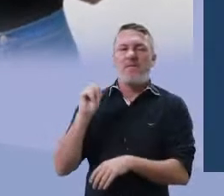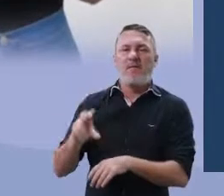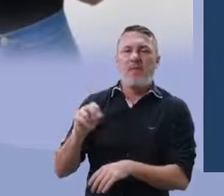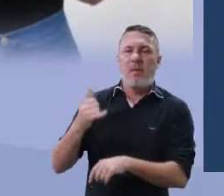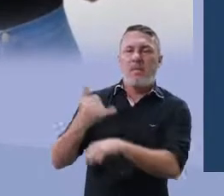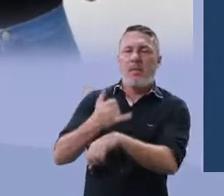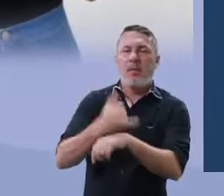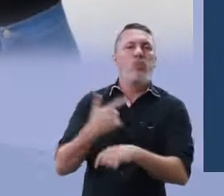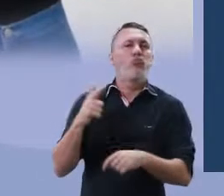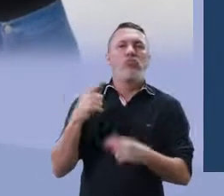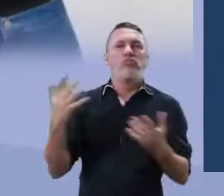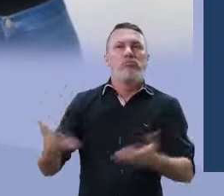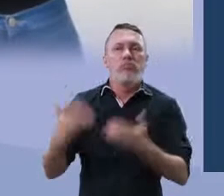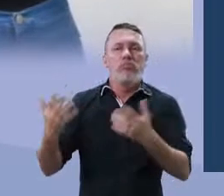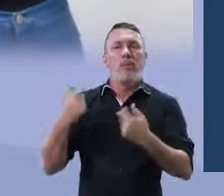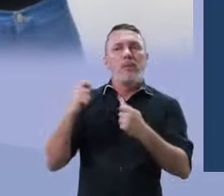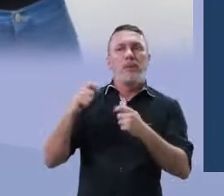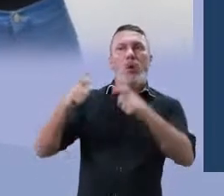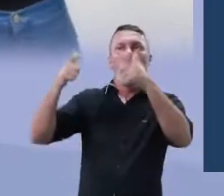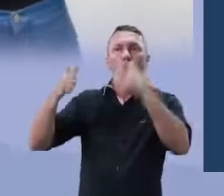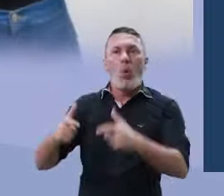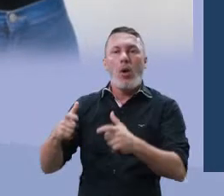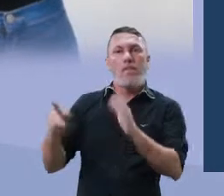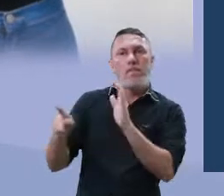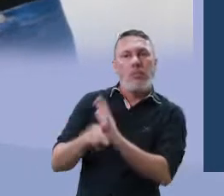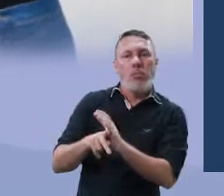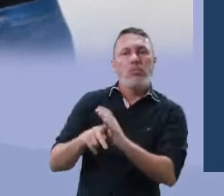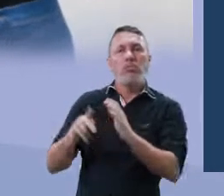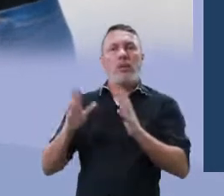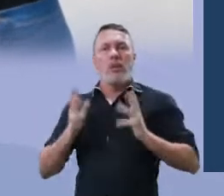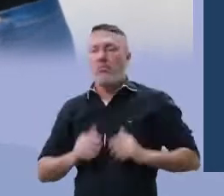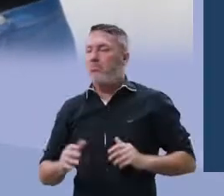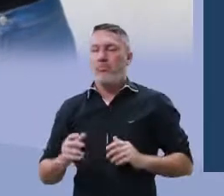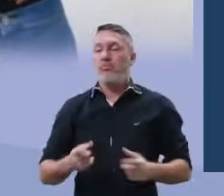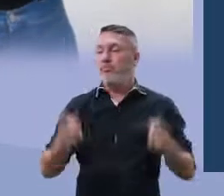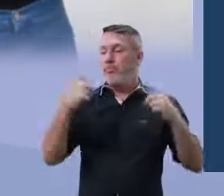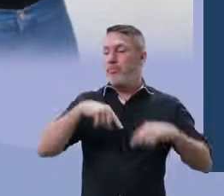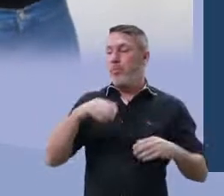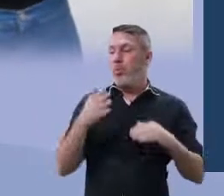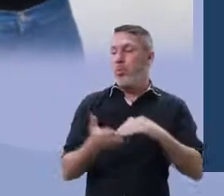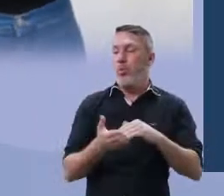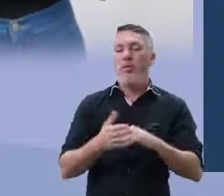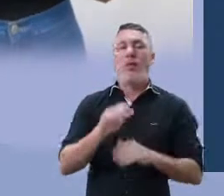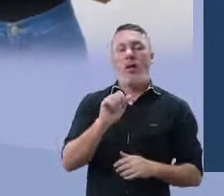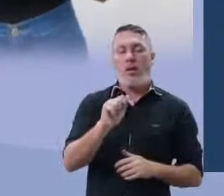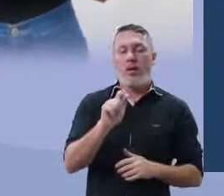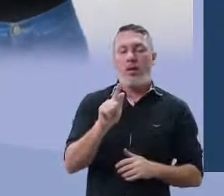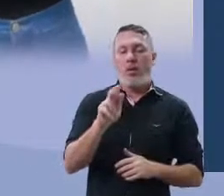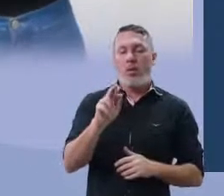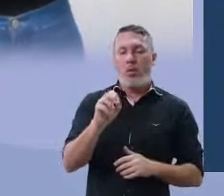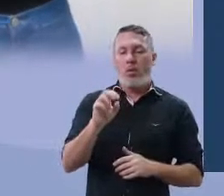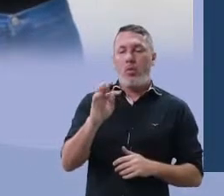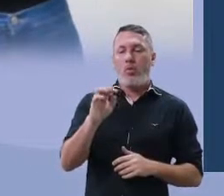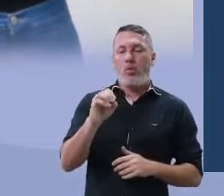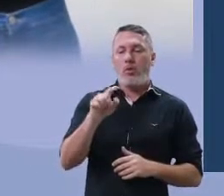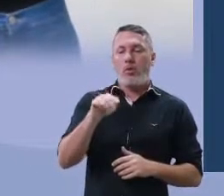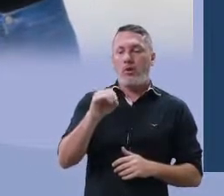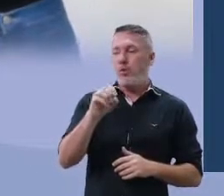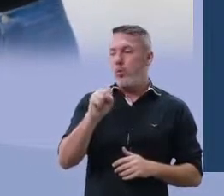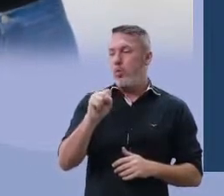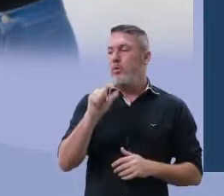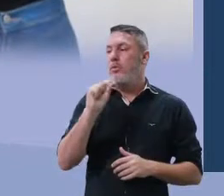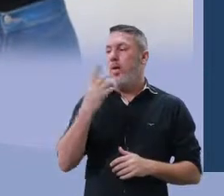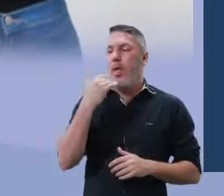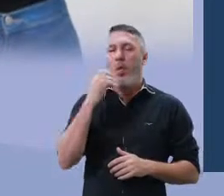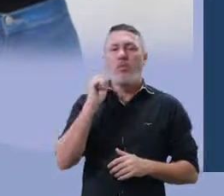metais pesados, produtos químicos, não investem em fazer um depósito correto, e agrotóxicos e adubação incorreta, que